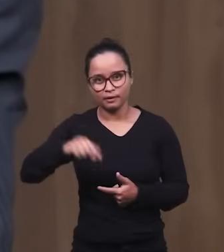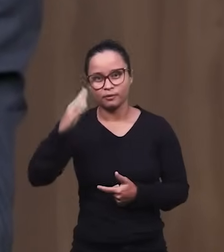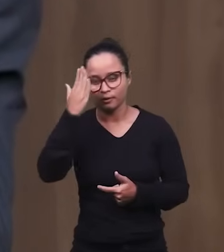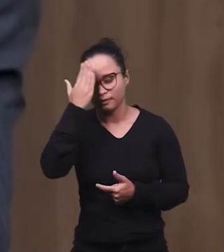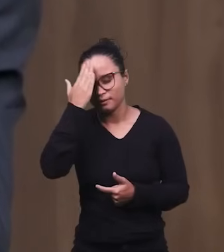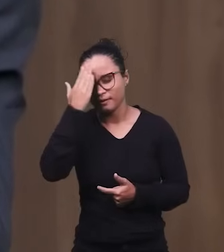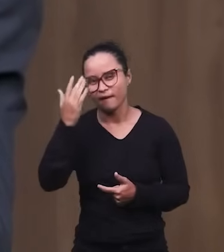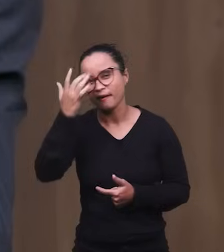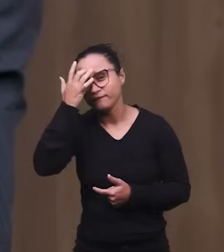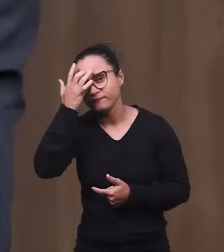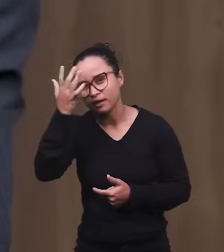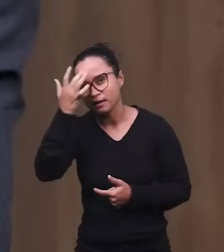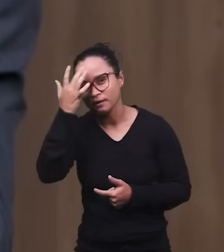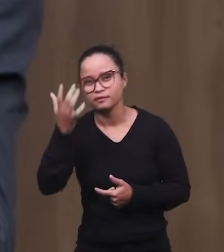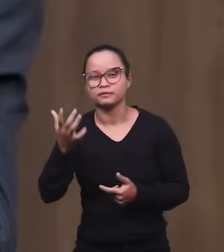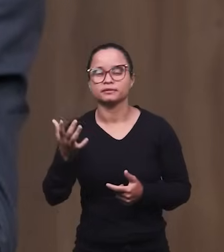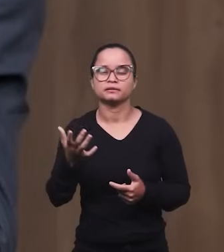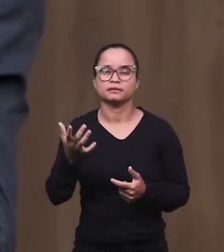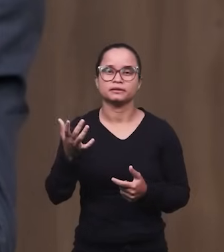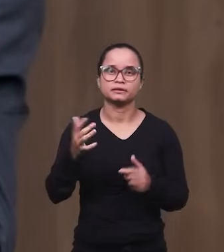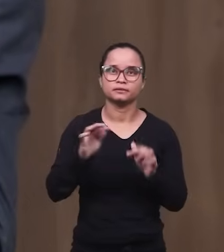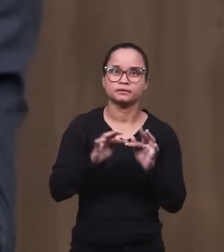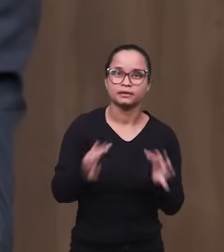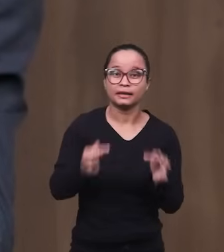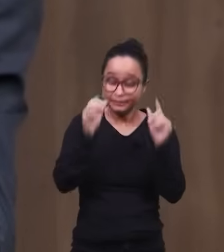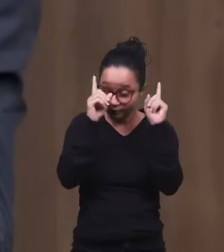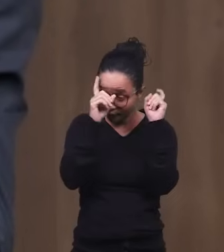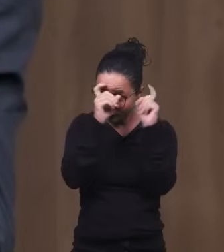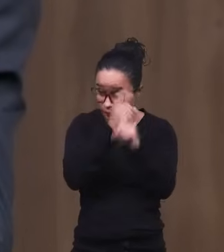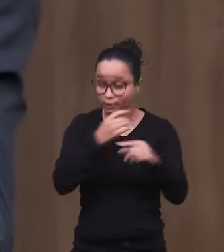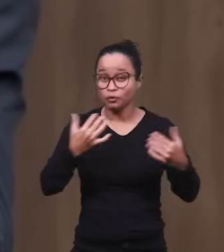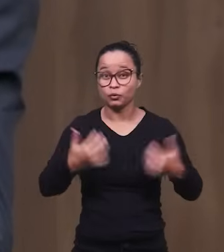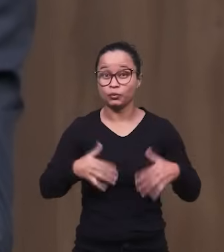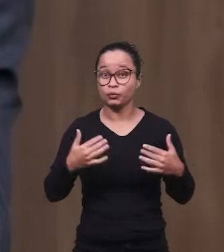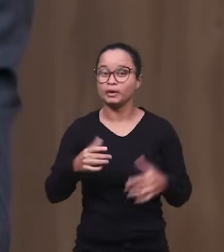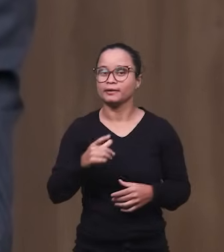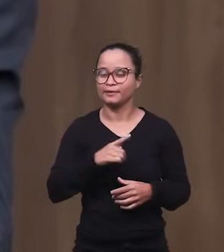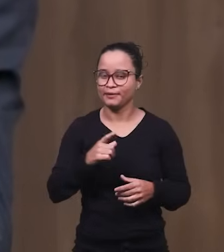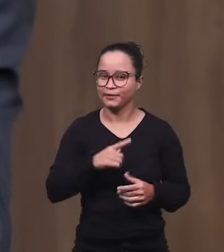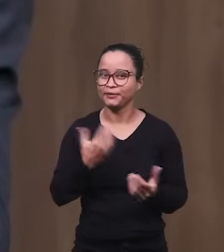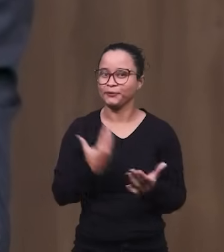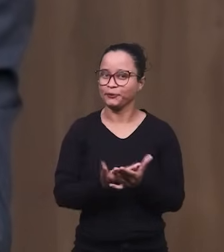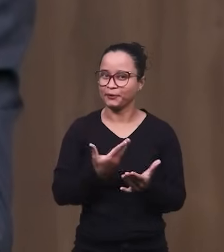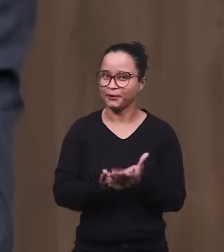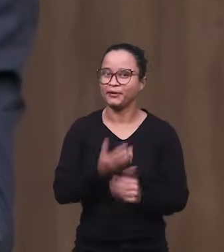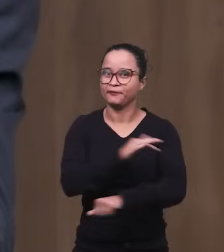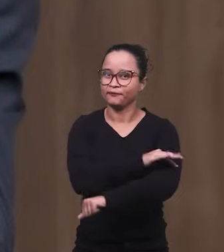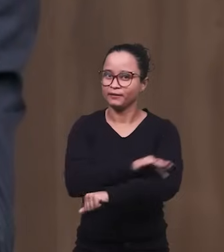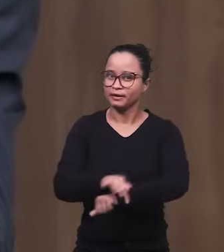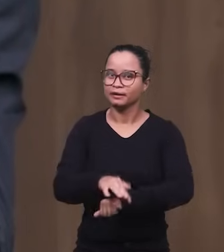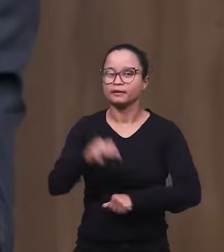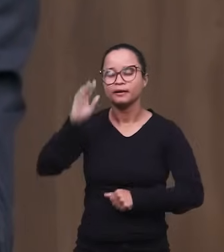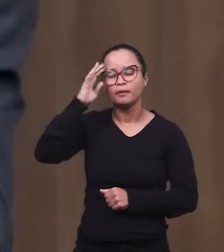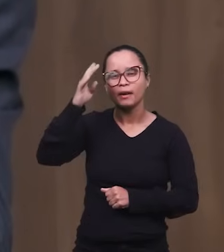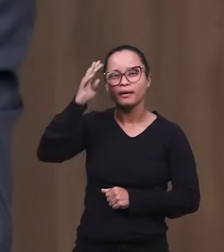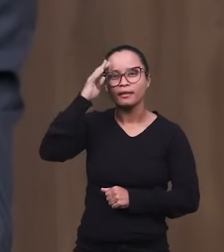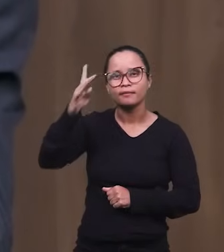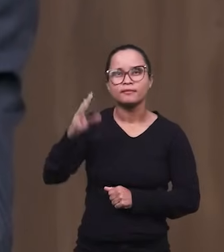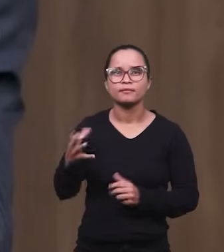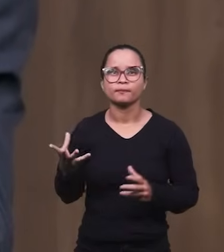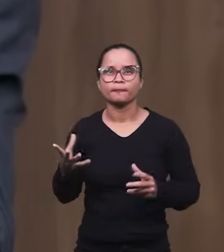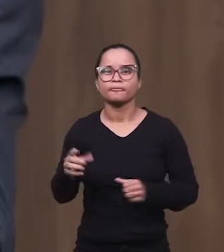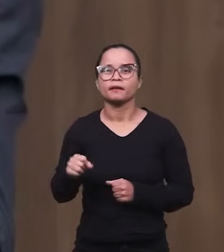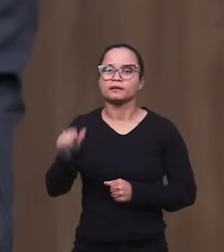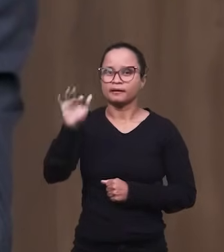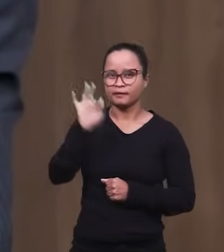uma compreensão facilitada, né, e muitos têm uma dificuldade grande, né, no estudo da física. Agora a gente fica imaginando isso até